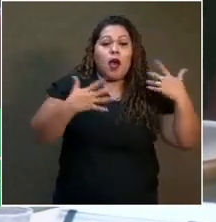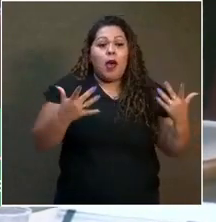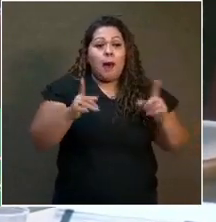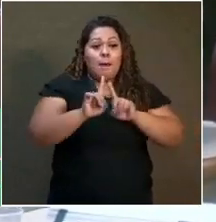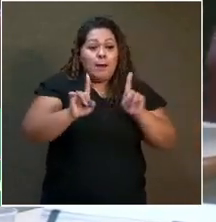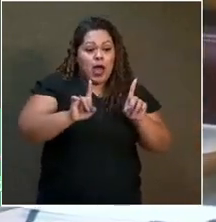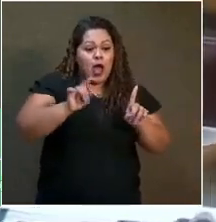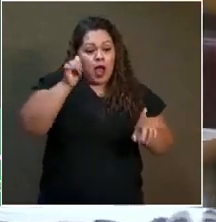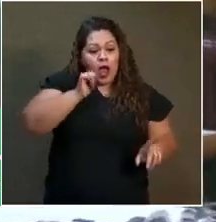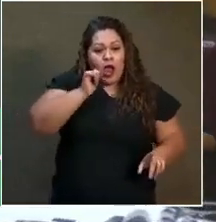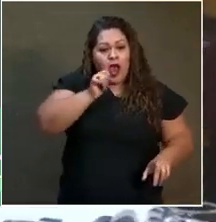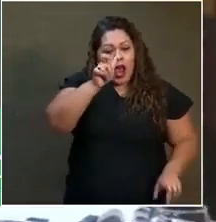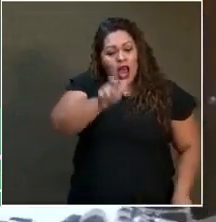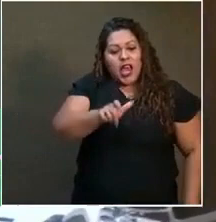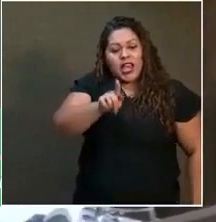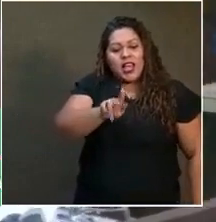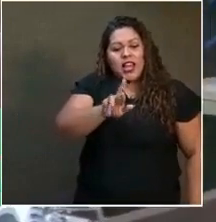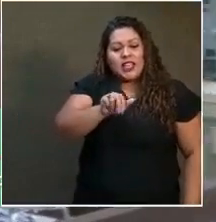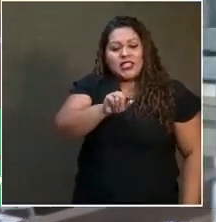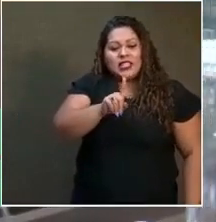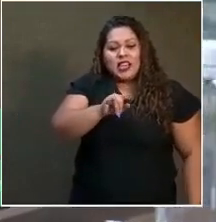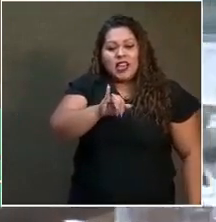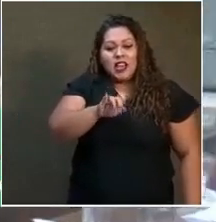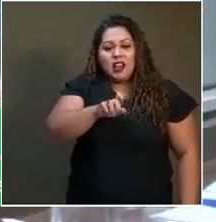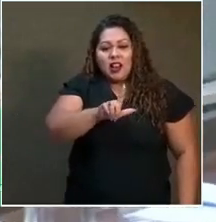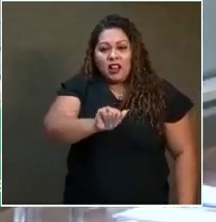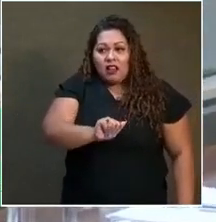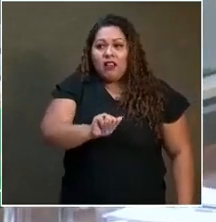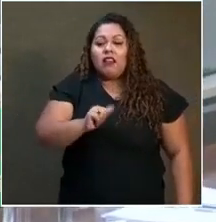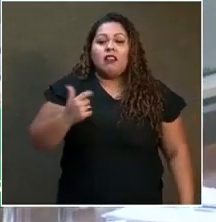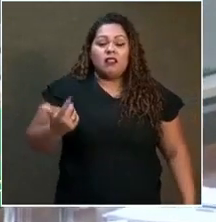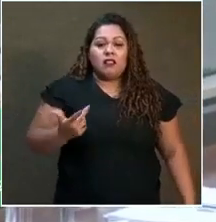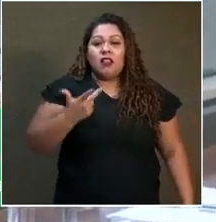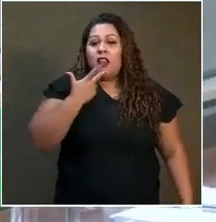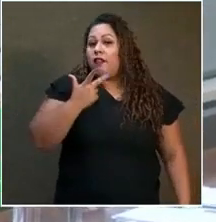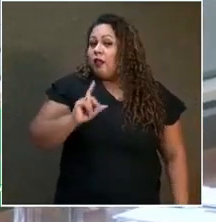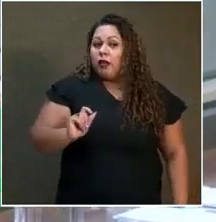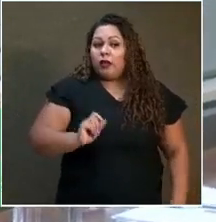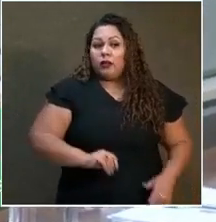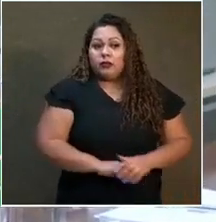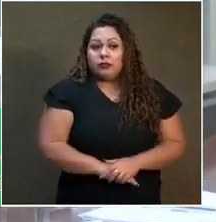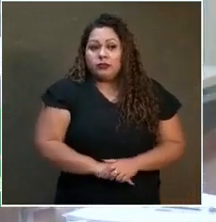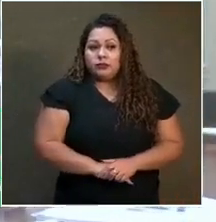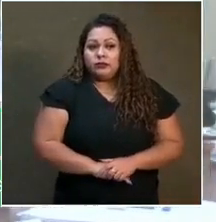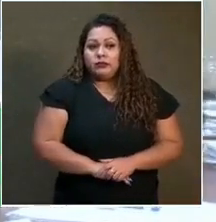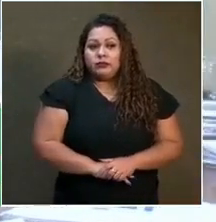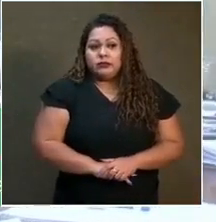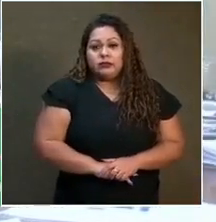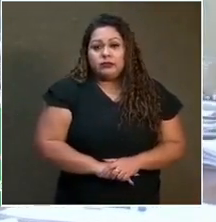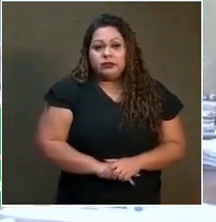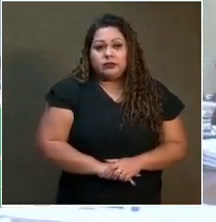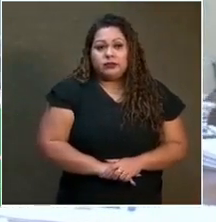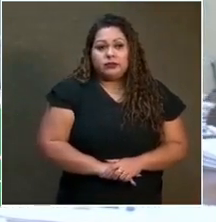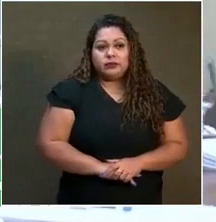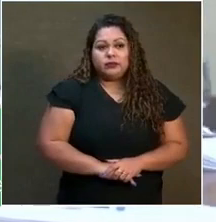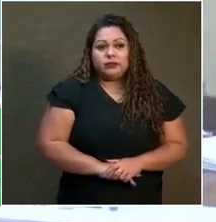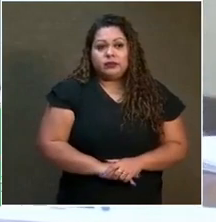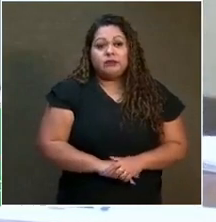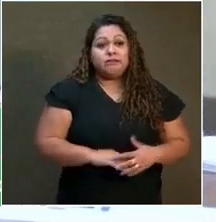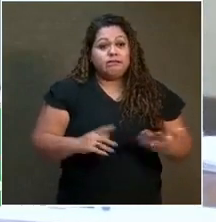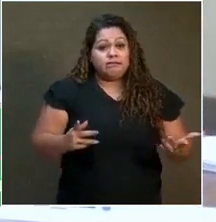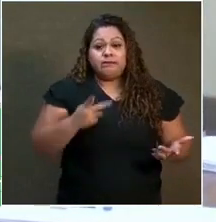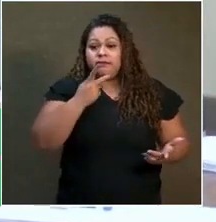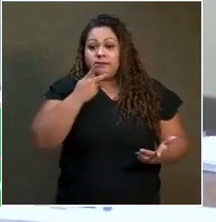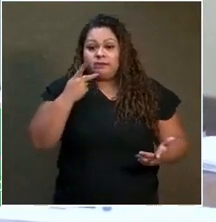Graziella, lá embaixo, a Graziella diz, lá embaixo,